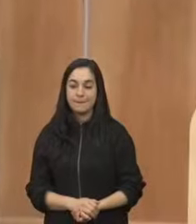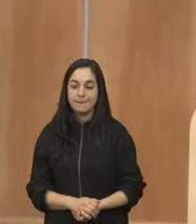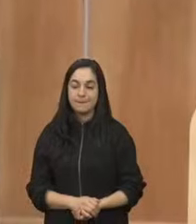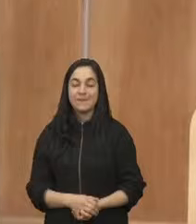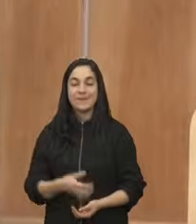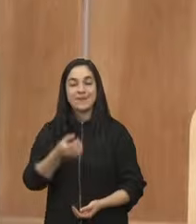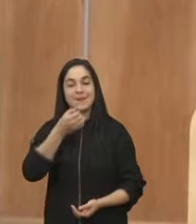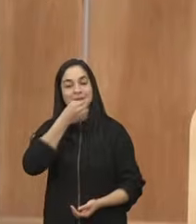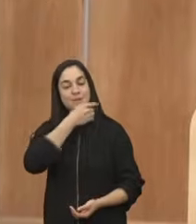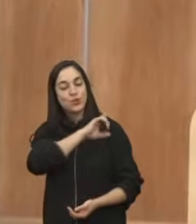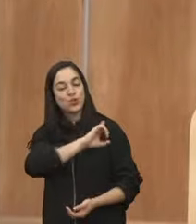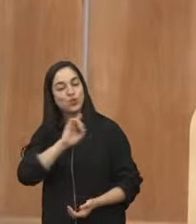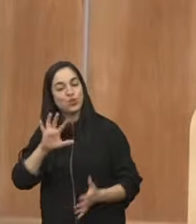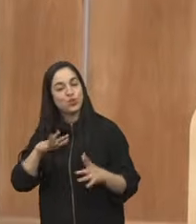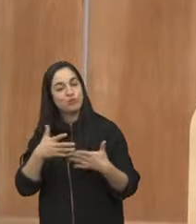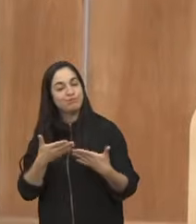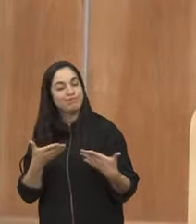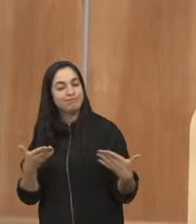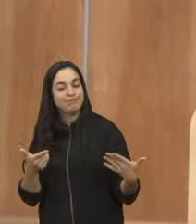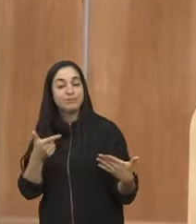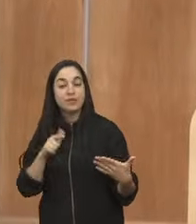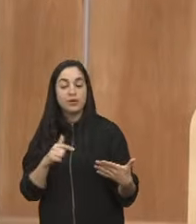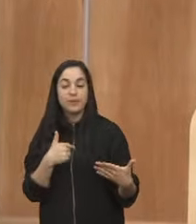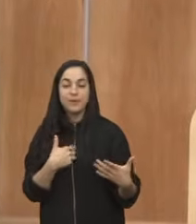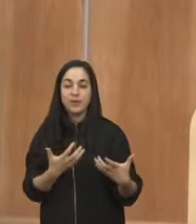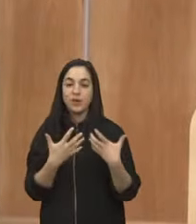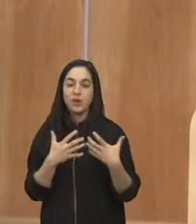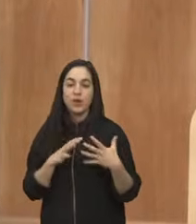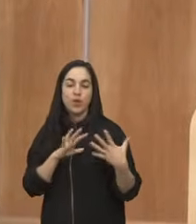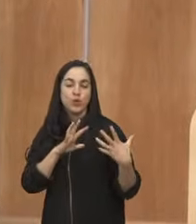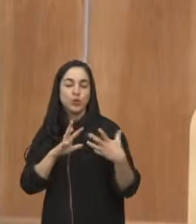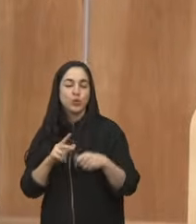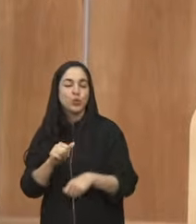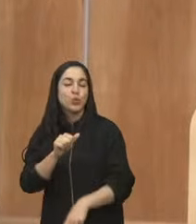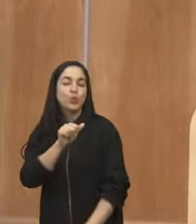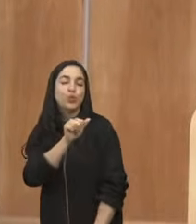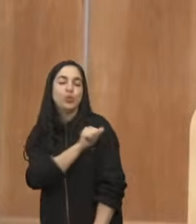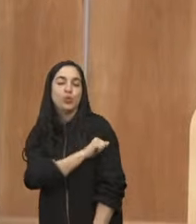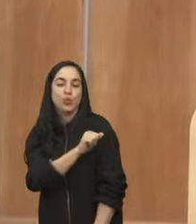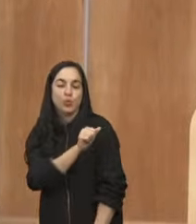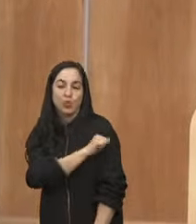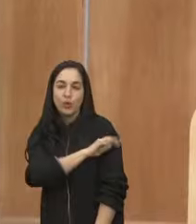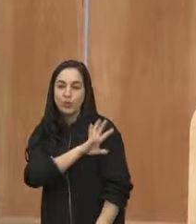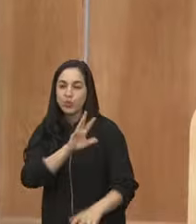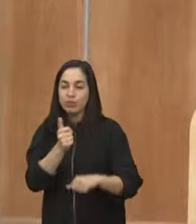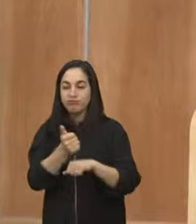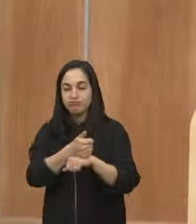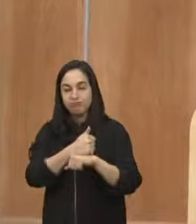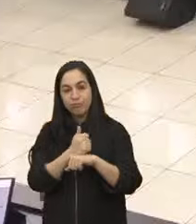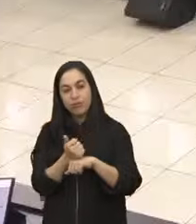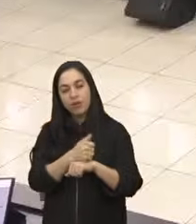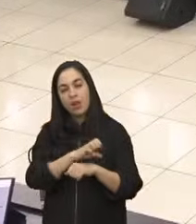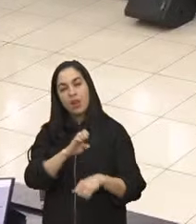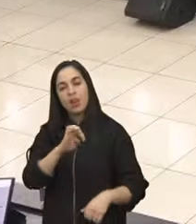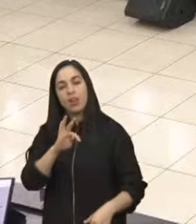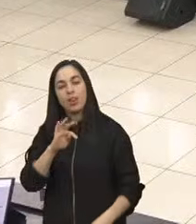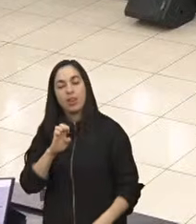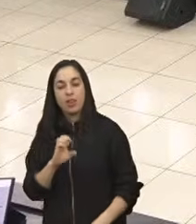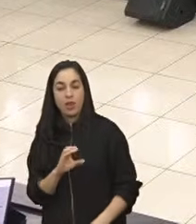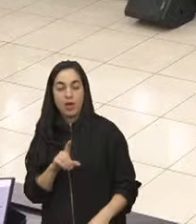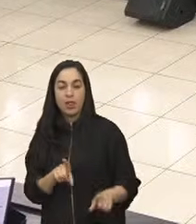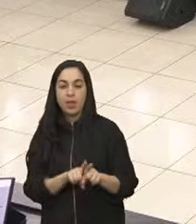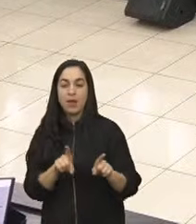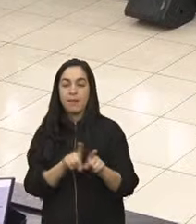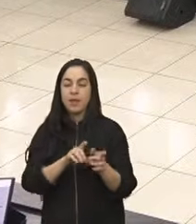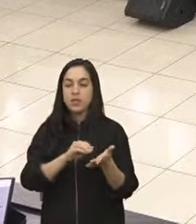Bom dia a todos mais uma vez, quero cumprimentar os alunos, os profissionais aqui da ETEC, cumprimentar nosso